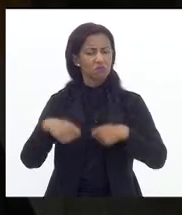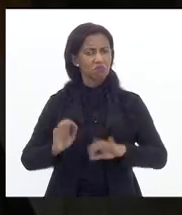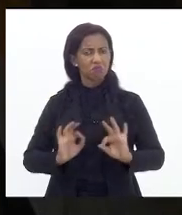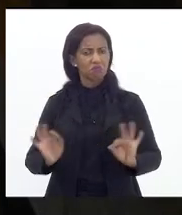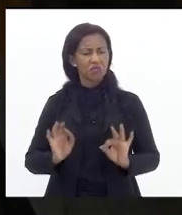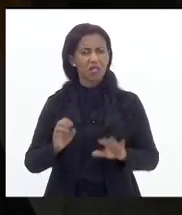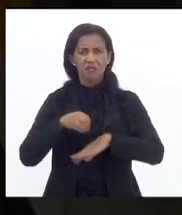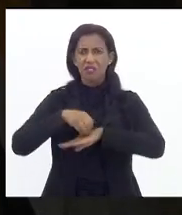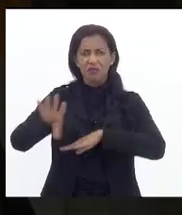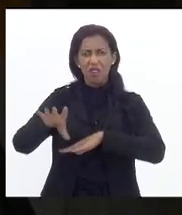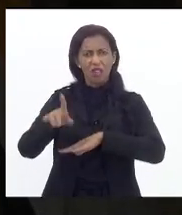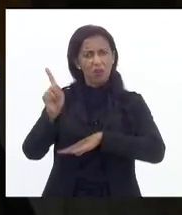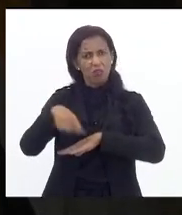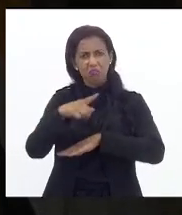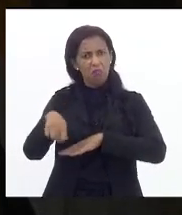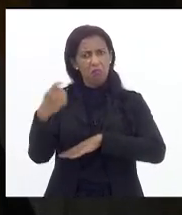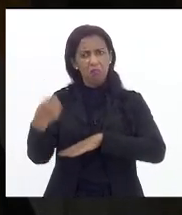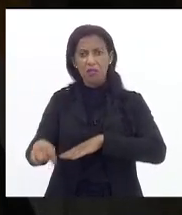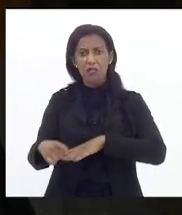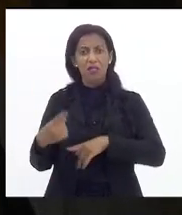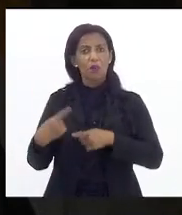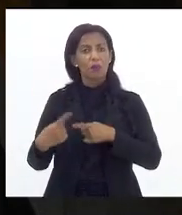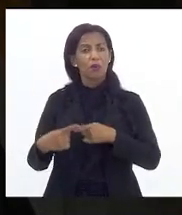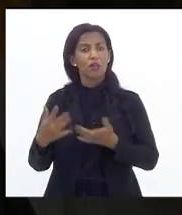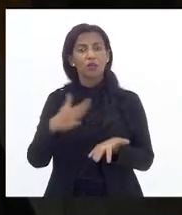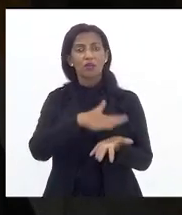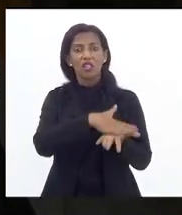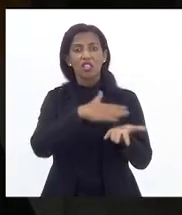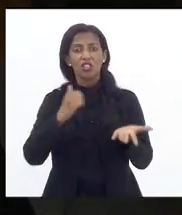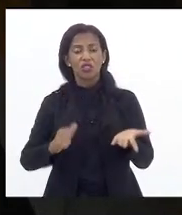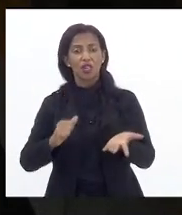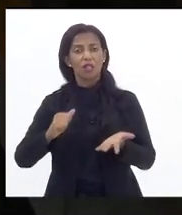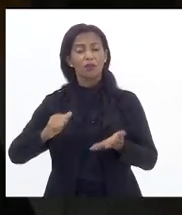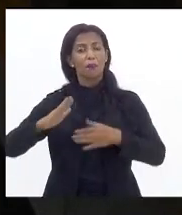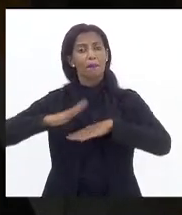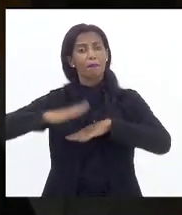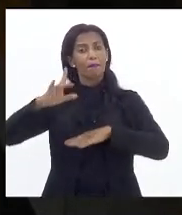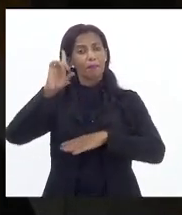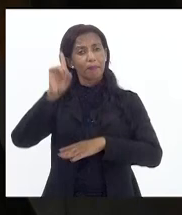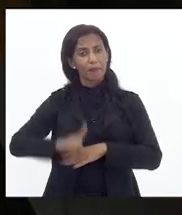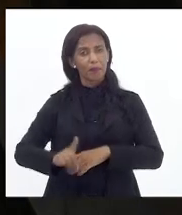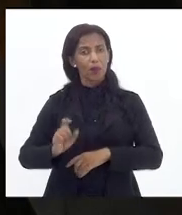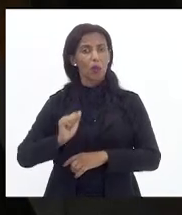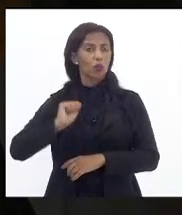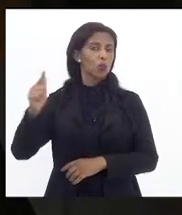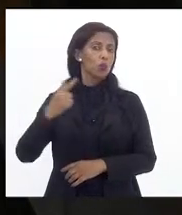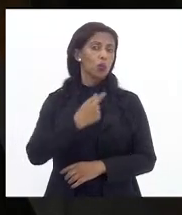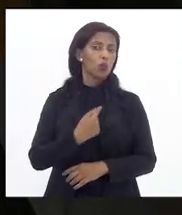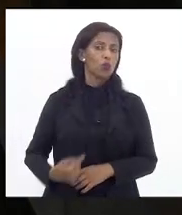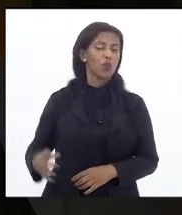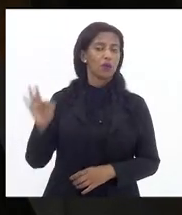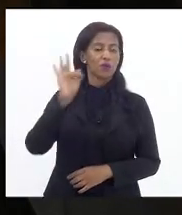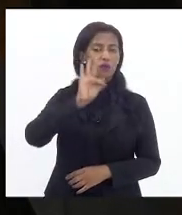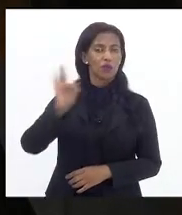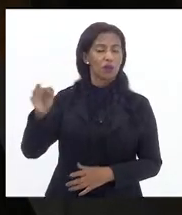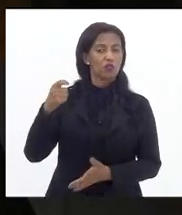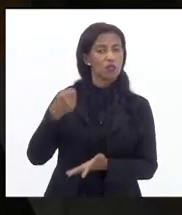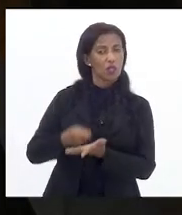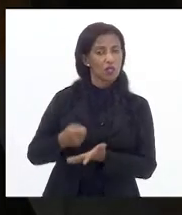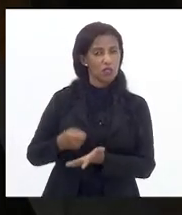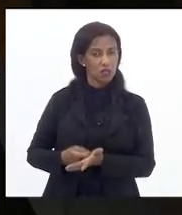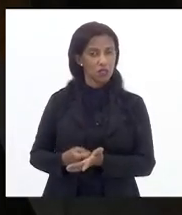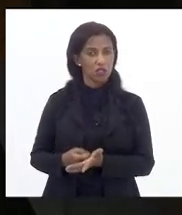ser enviadas por que estão sendo retirados mais direitos do que aqueles que o governo federal já está exigindo